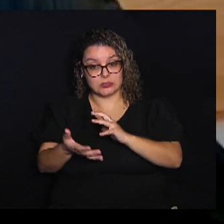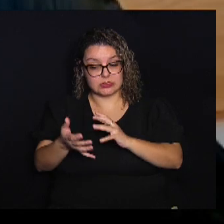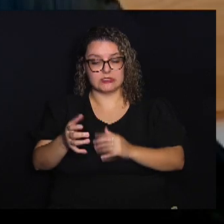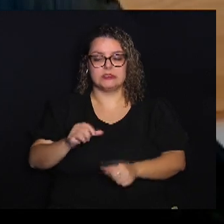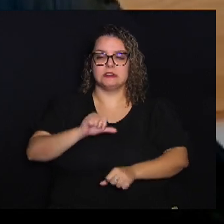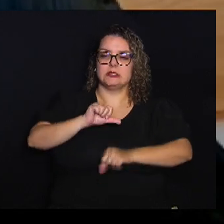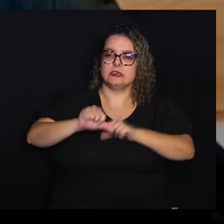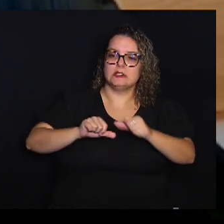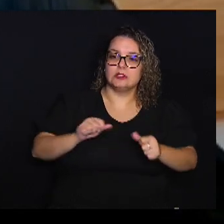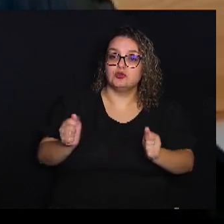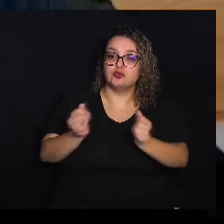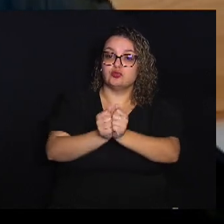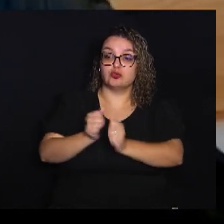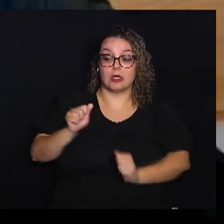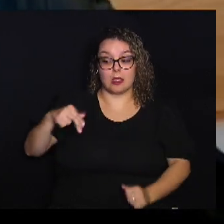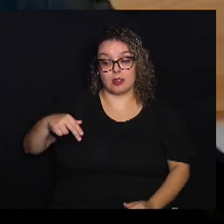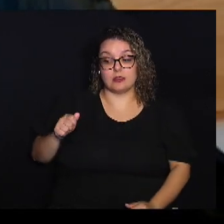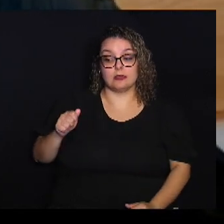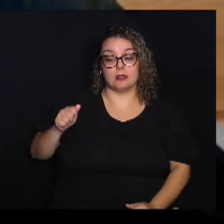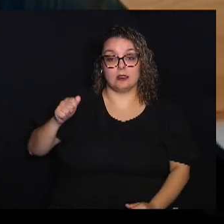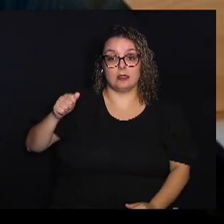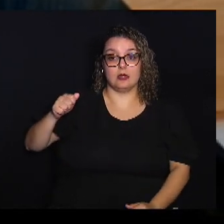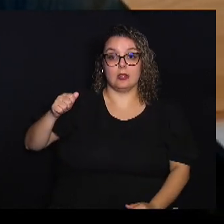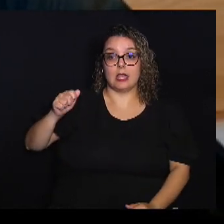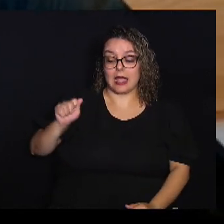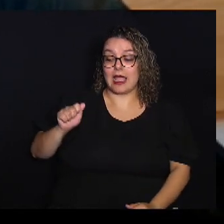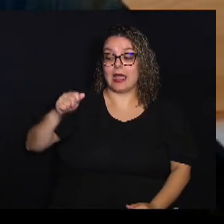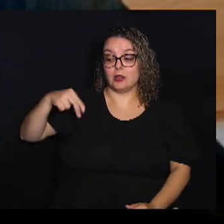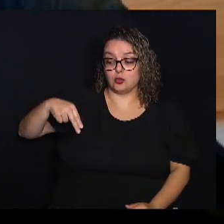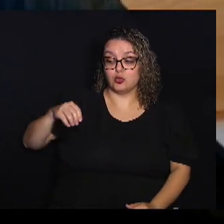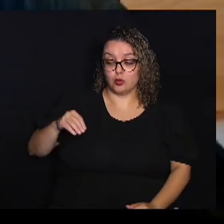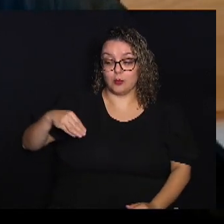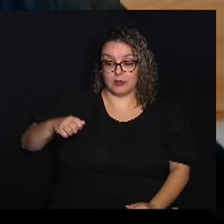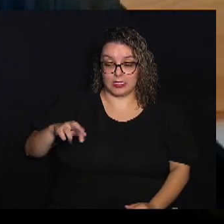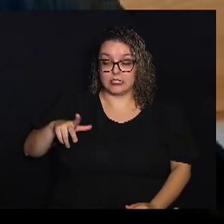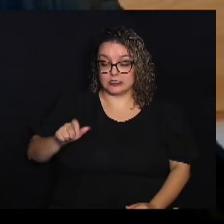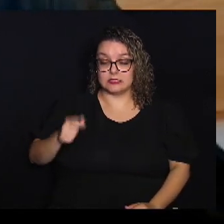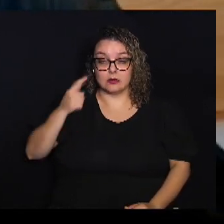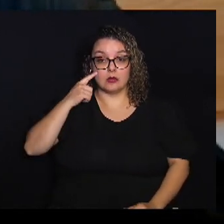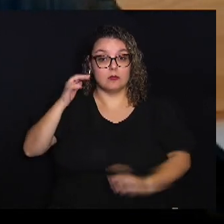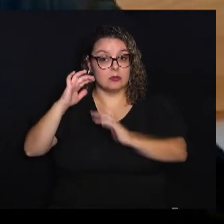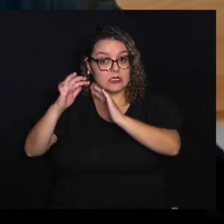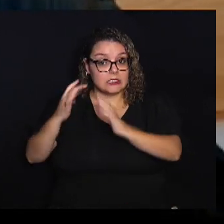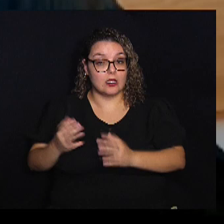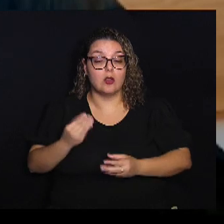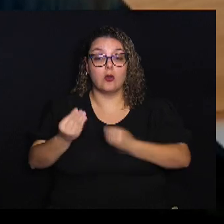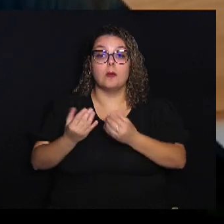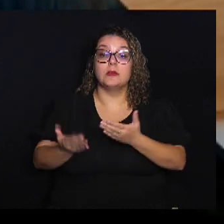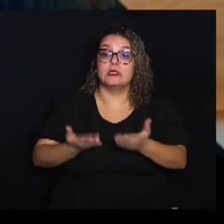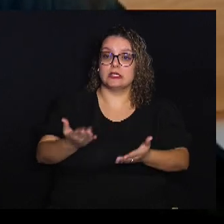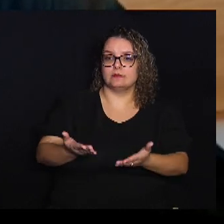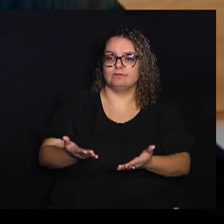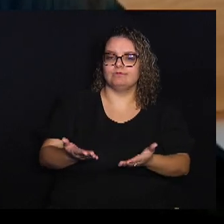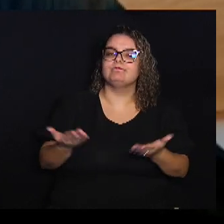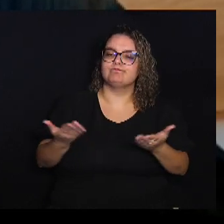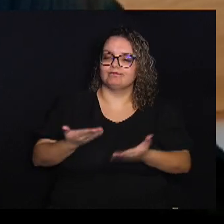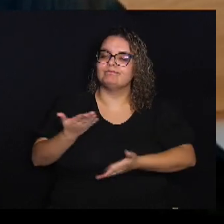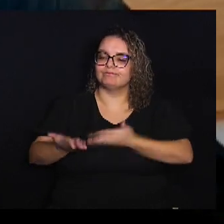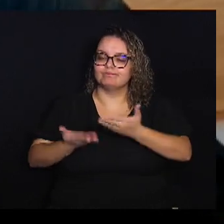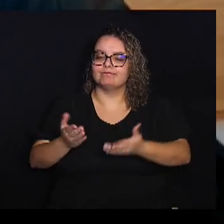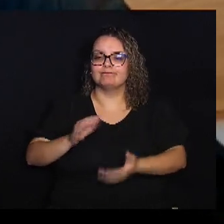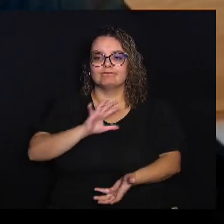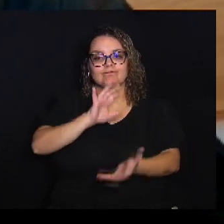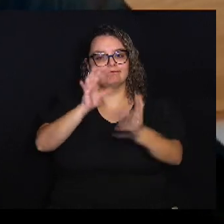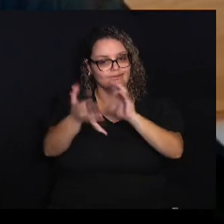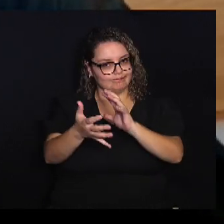associadas com as anomalias, já é necessário pensarmos exatamente na forma como tem que lidar. Agora é lidar com essas mudanças e não